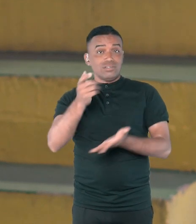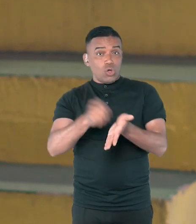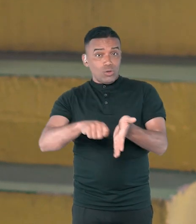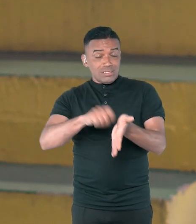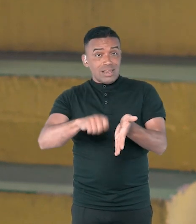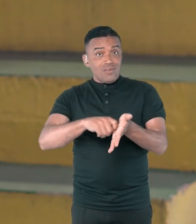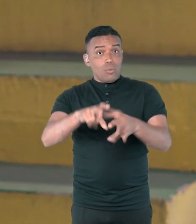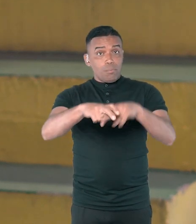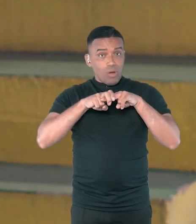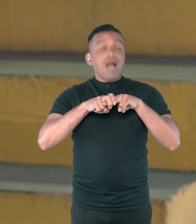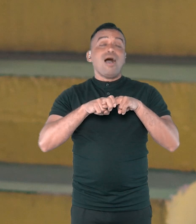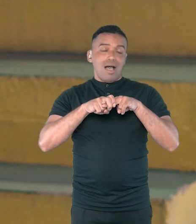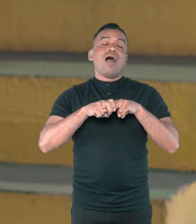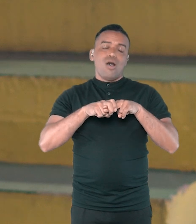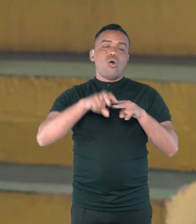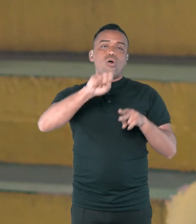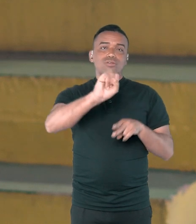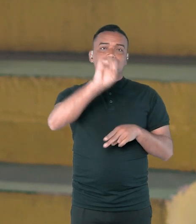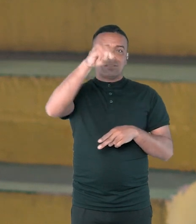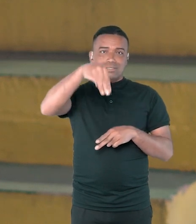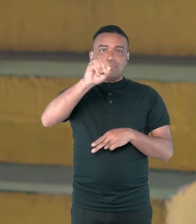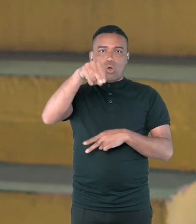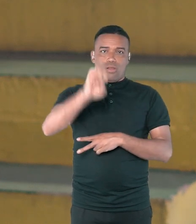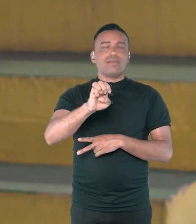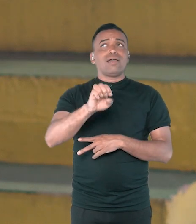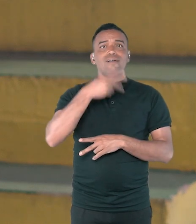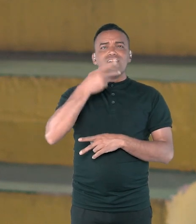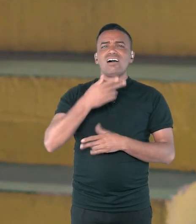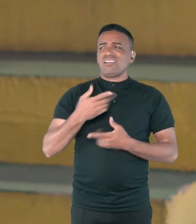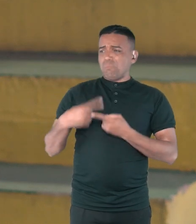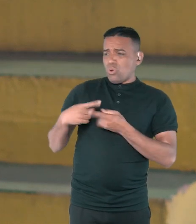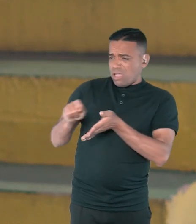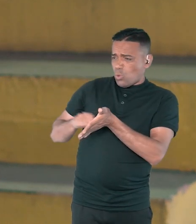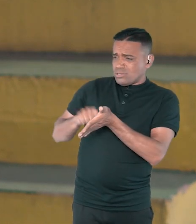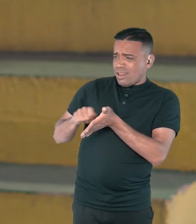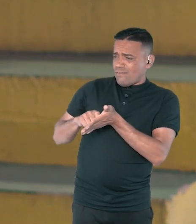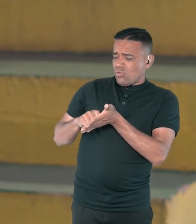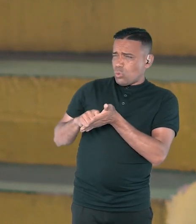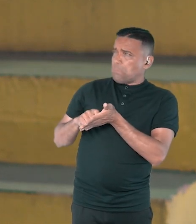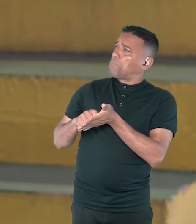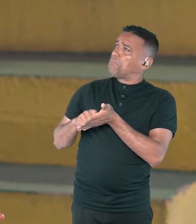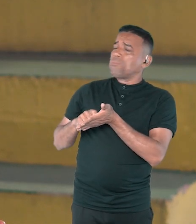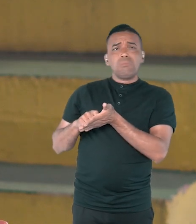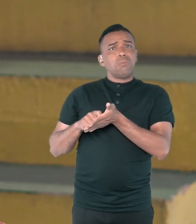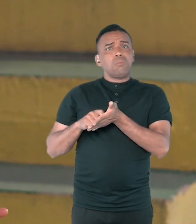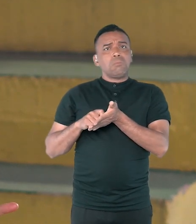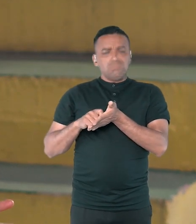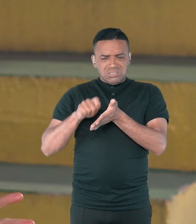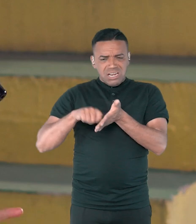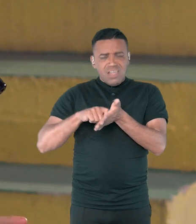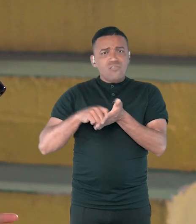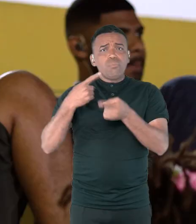talvez eu escreva por causa desse texto. Porque ela fala assim, por que eu escrevo?